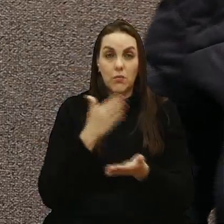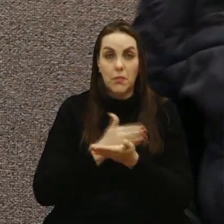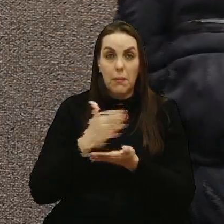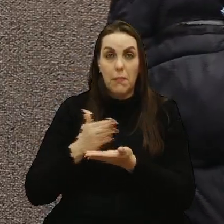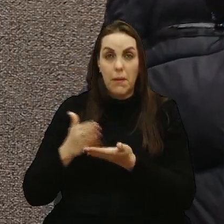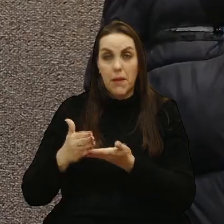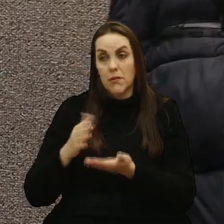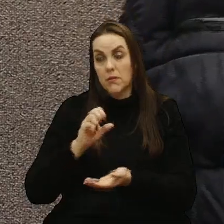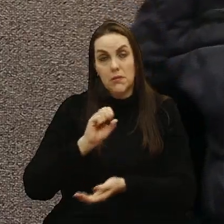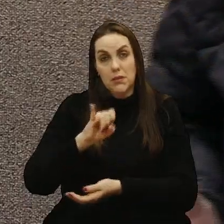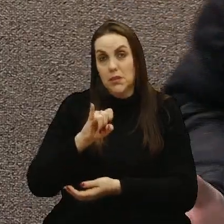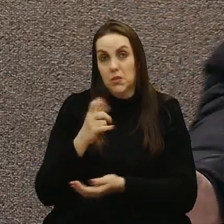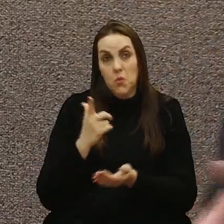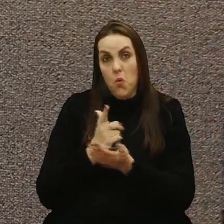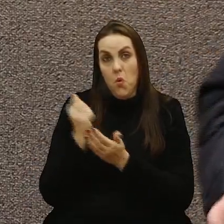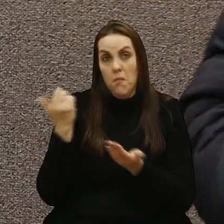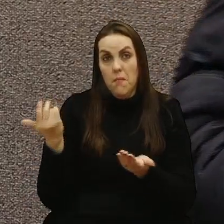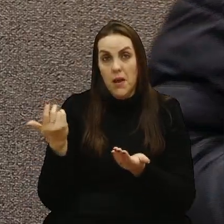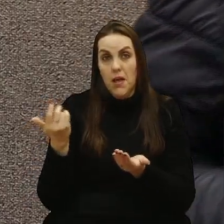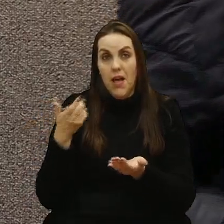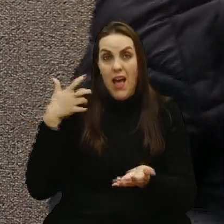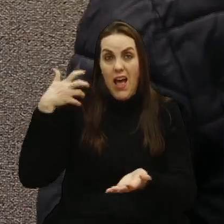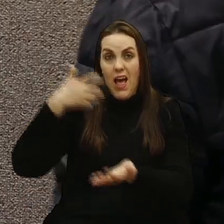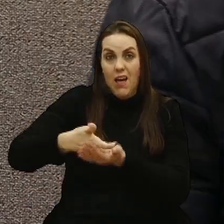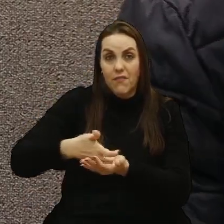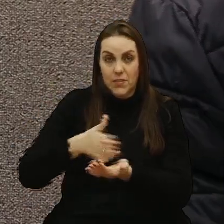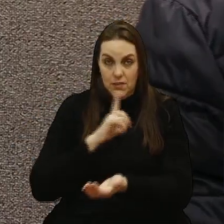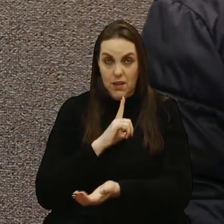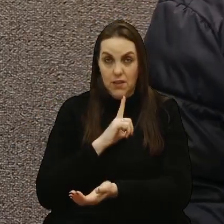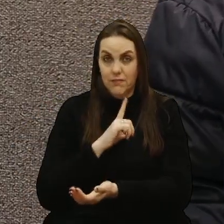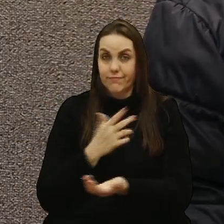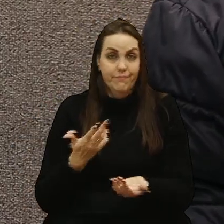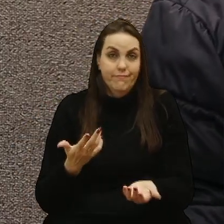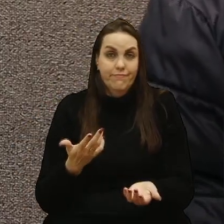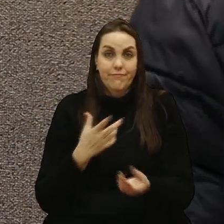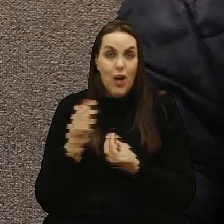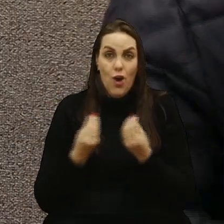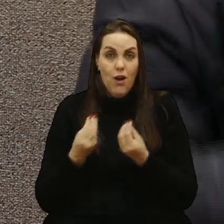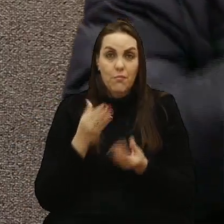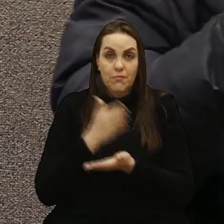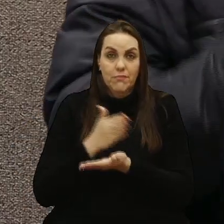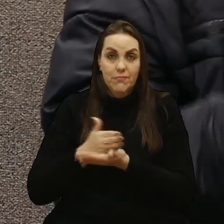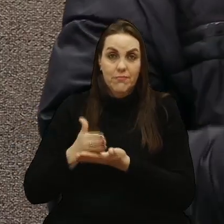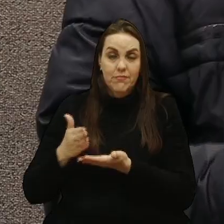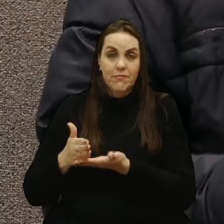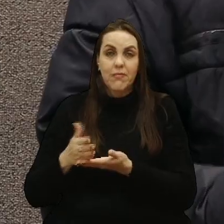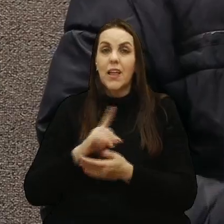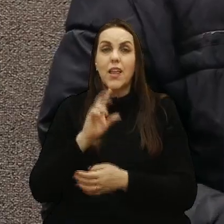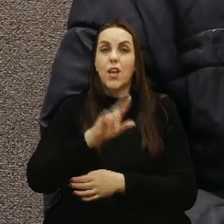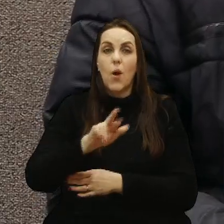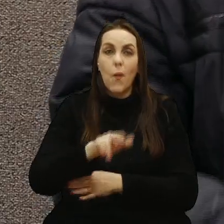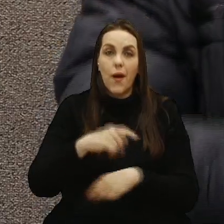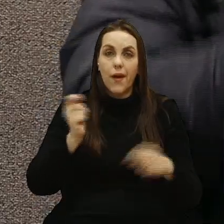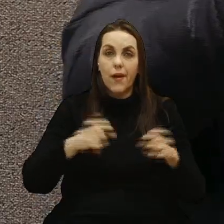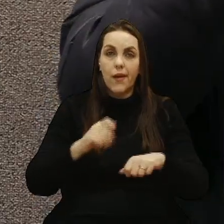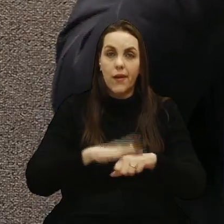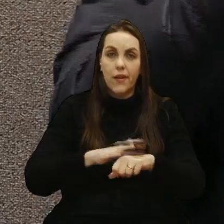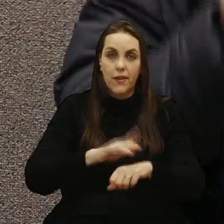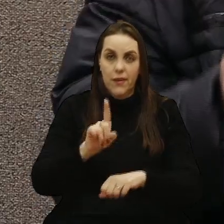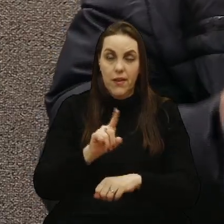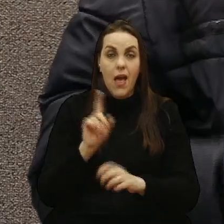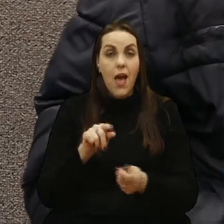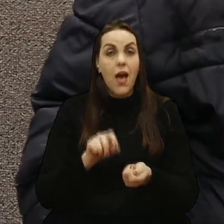não comprar, à vista tu não tem como comprar. Então, que bom, isso não é incompetência, isso